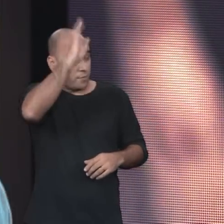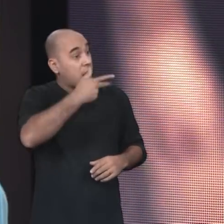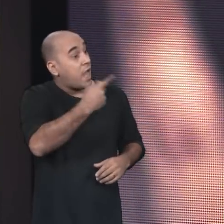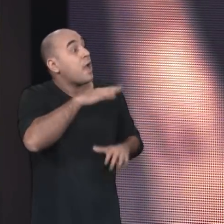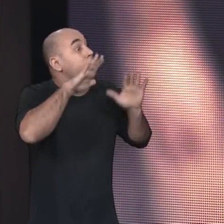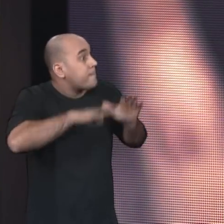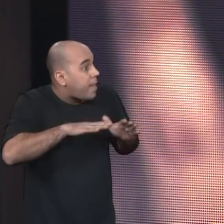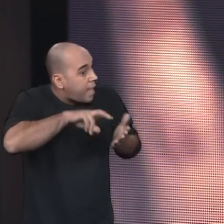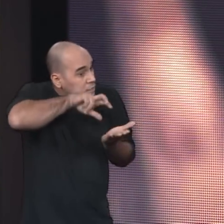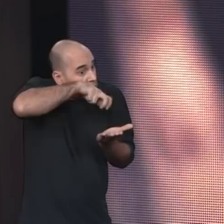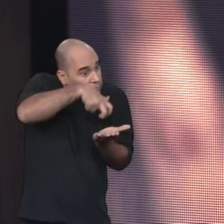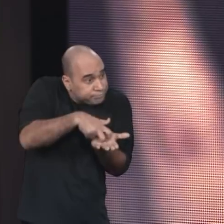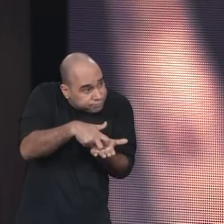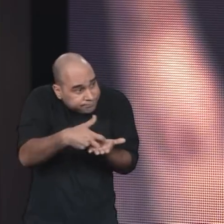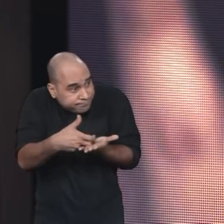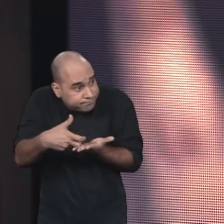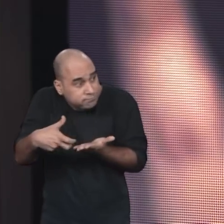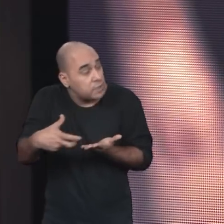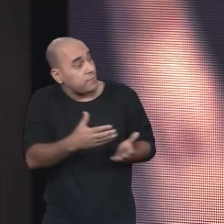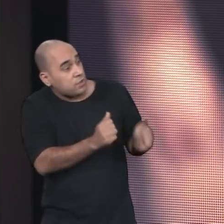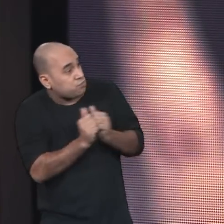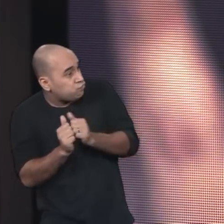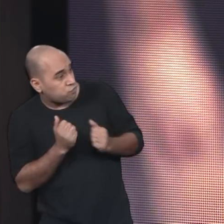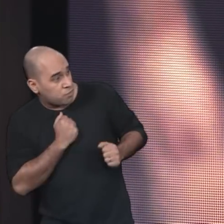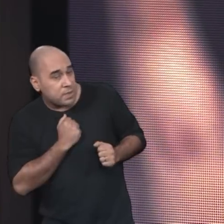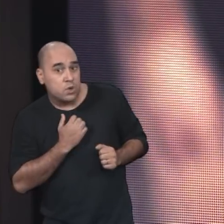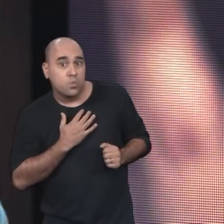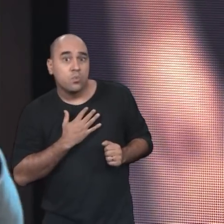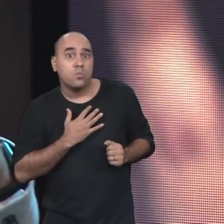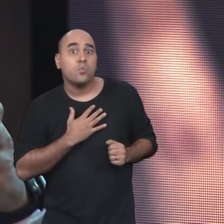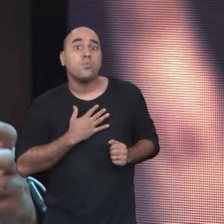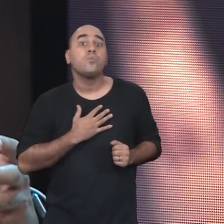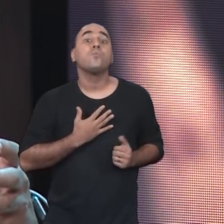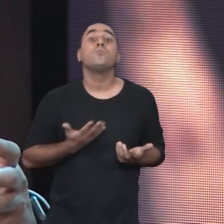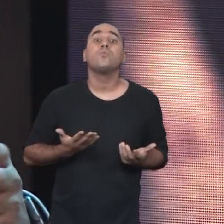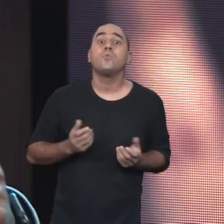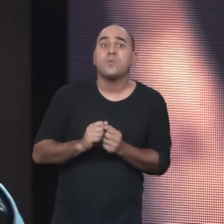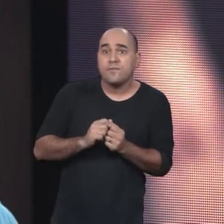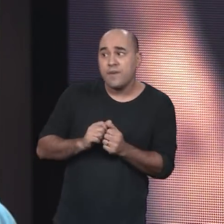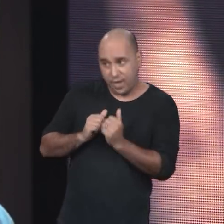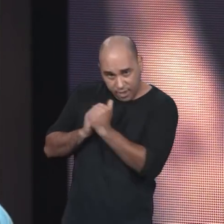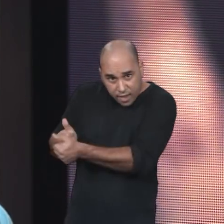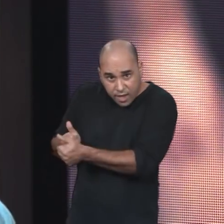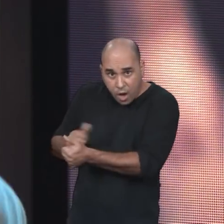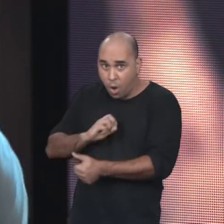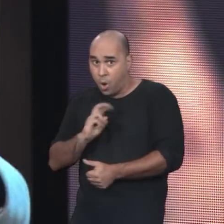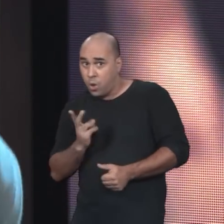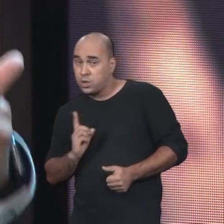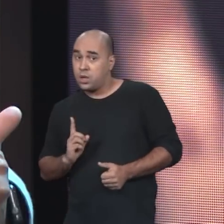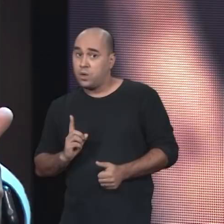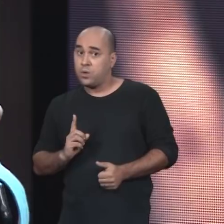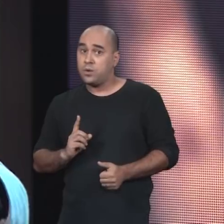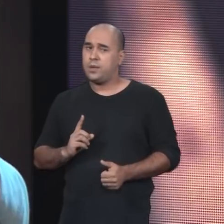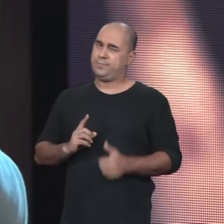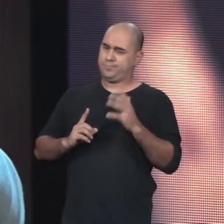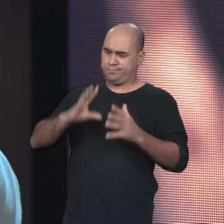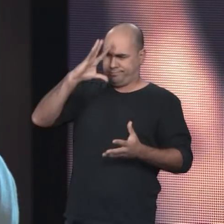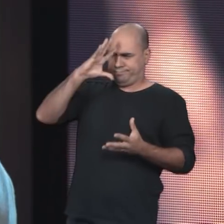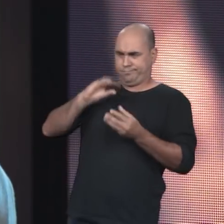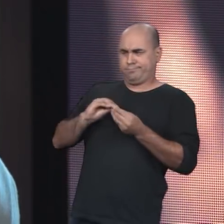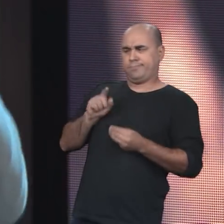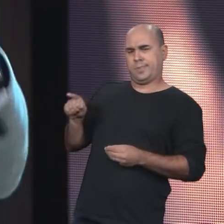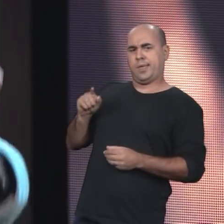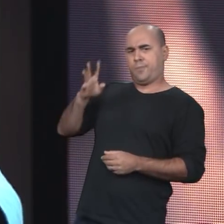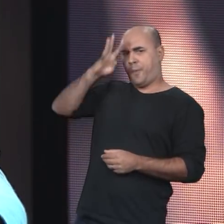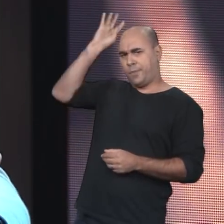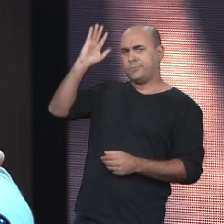virá. Por quê? Porque você sabe, fora daquela situação ali, que bombeiros são treinados para aquilo, que